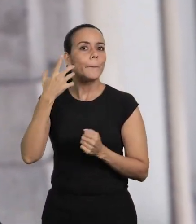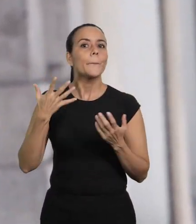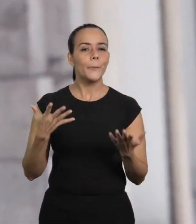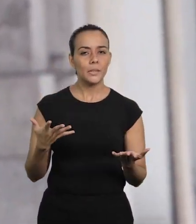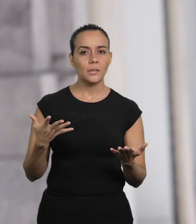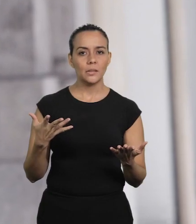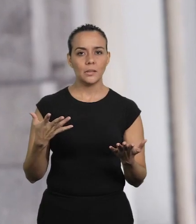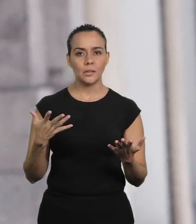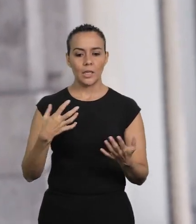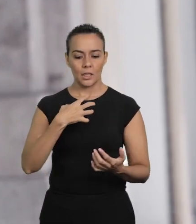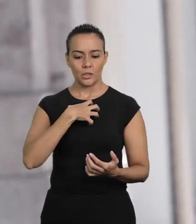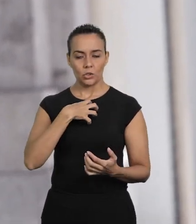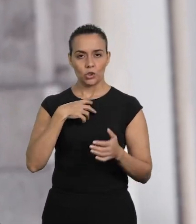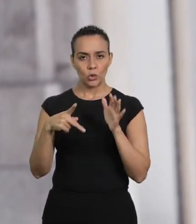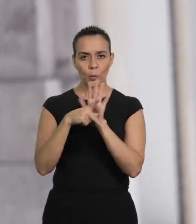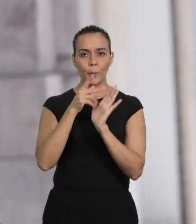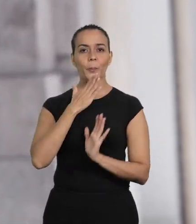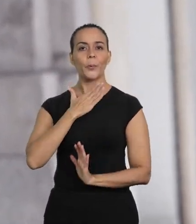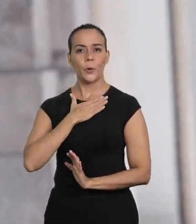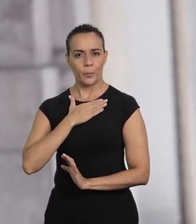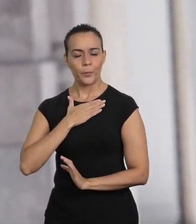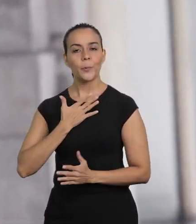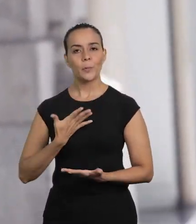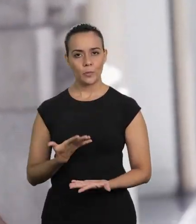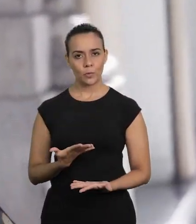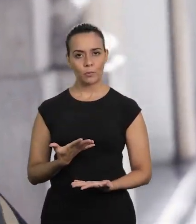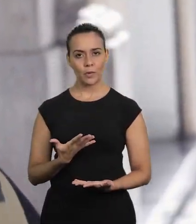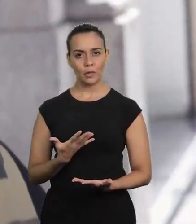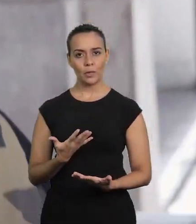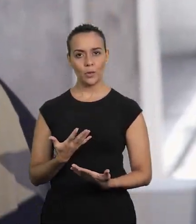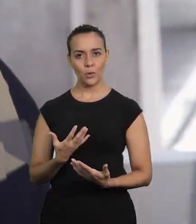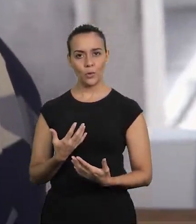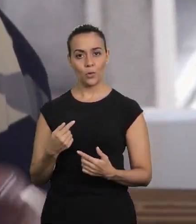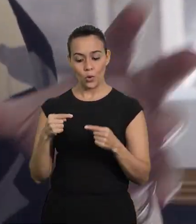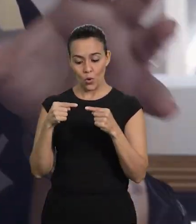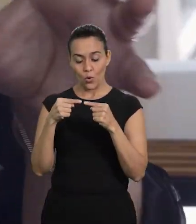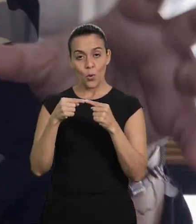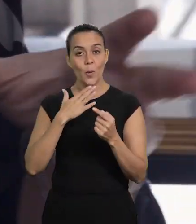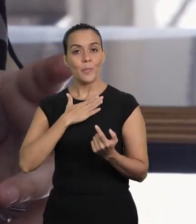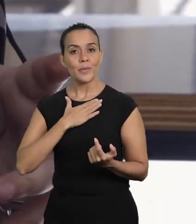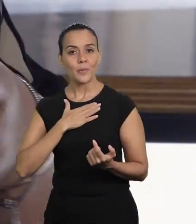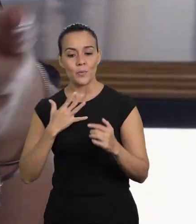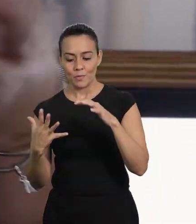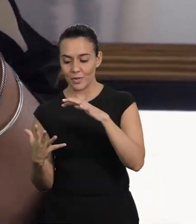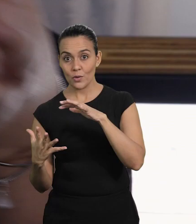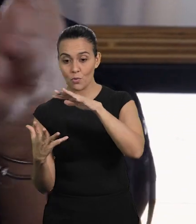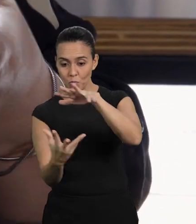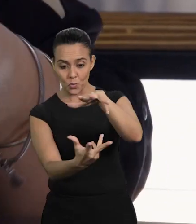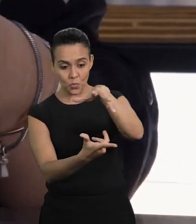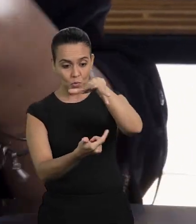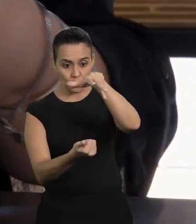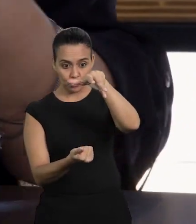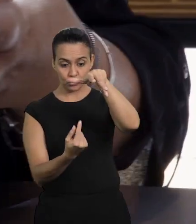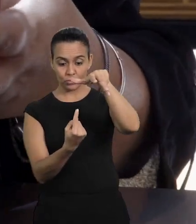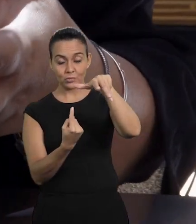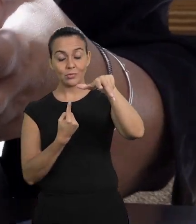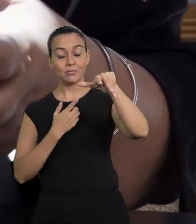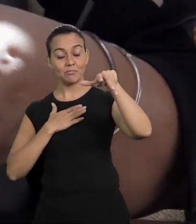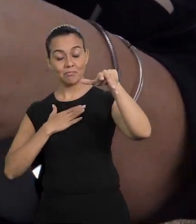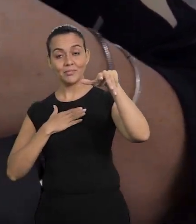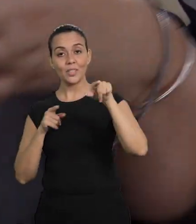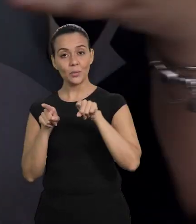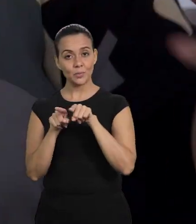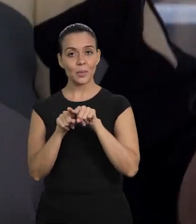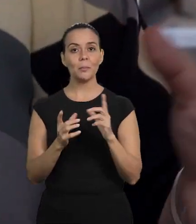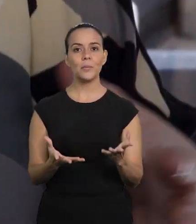seu lugar, buscando como se expressar, como estar no mundo, né? E não ter nenhum modelo que se adeque, ele é violento.